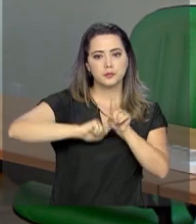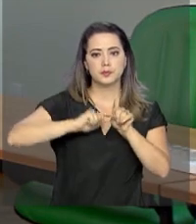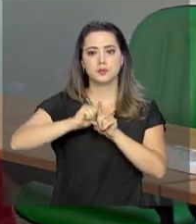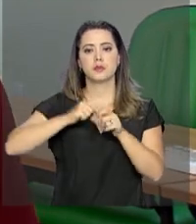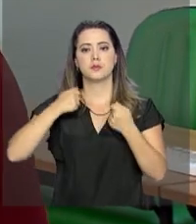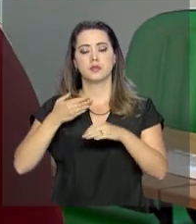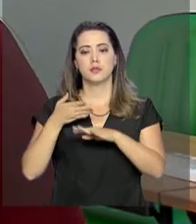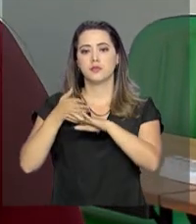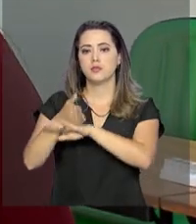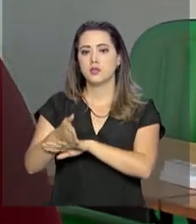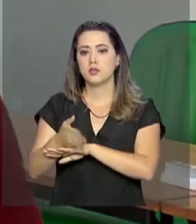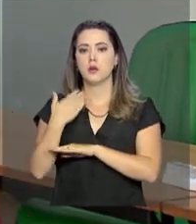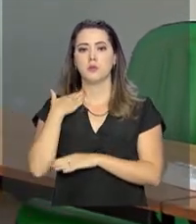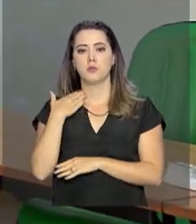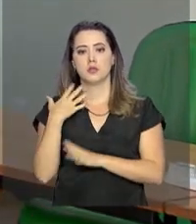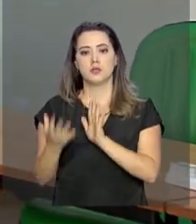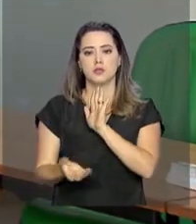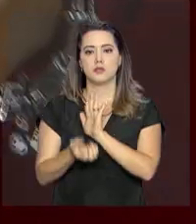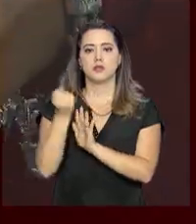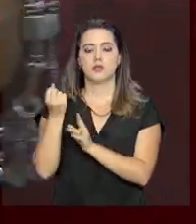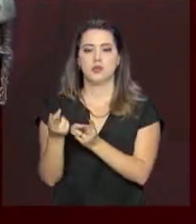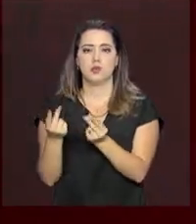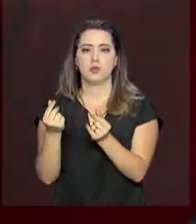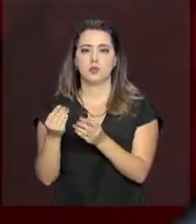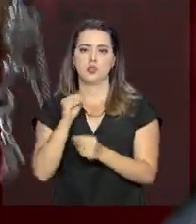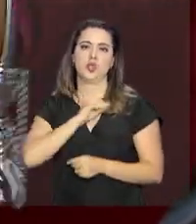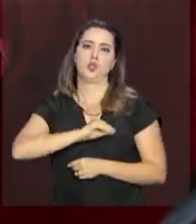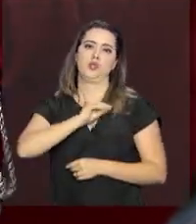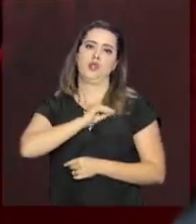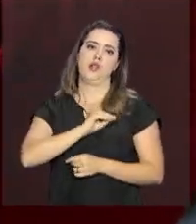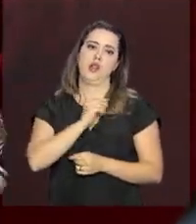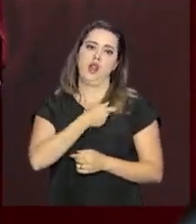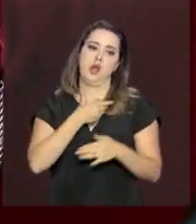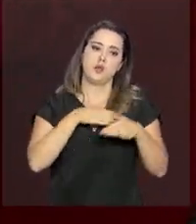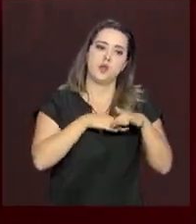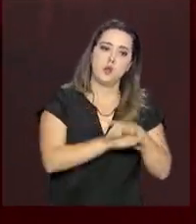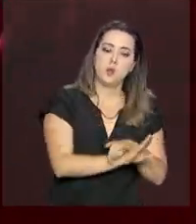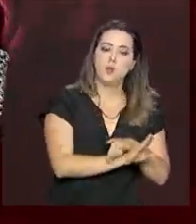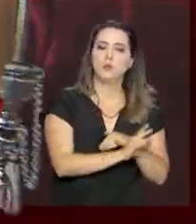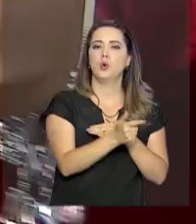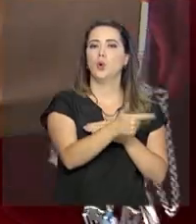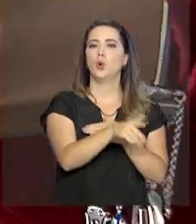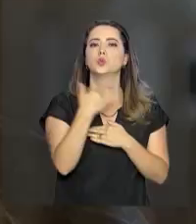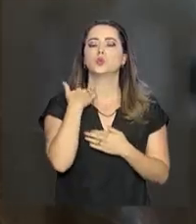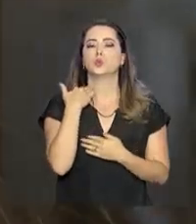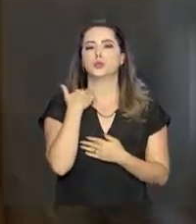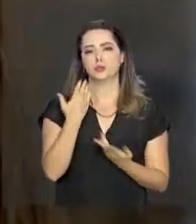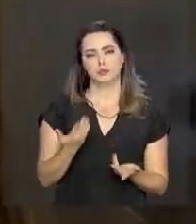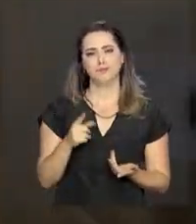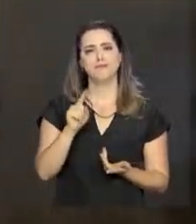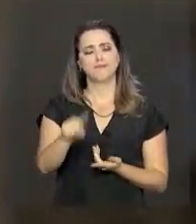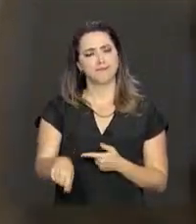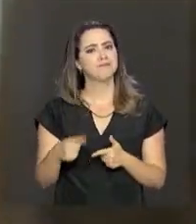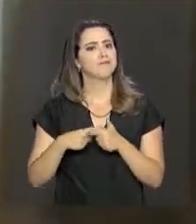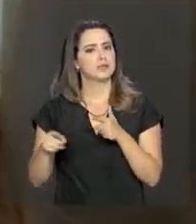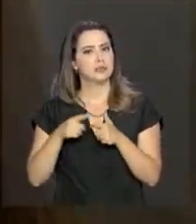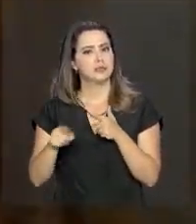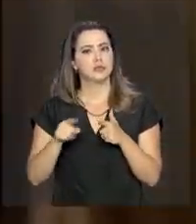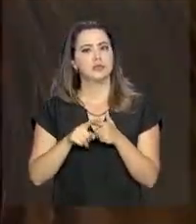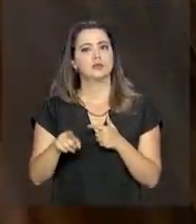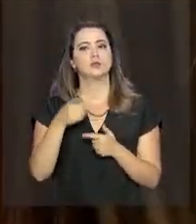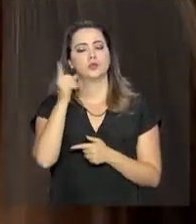que ir ao banco sacar dinheiro da conta salário e depositar em outra agência onde ela tem conta corrente situação que segundo a